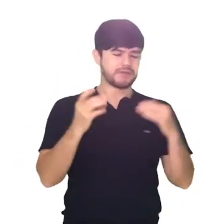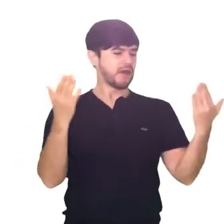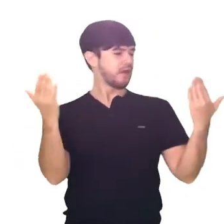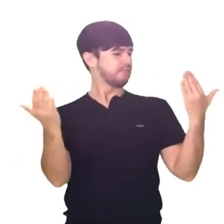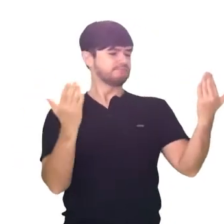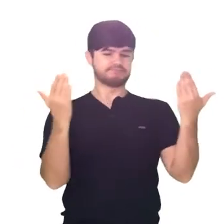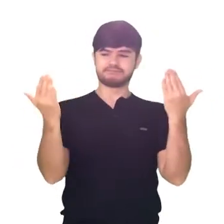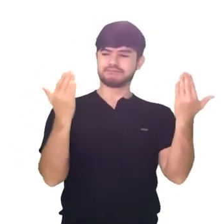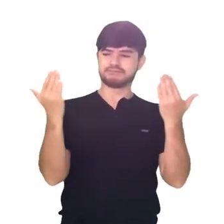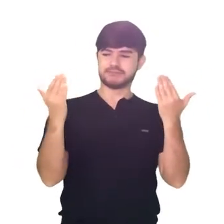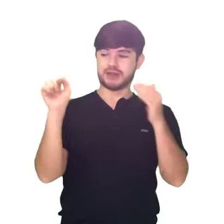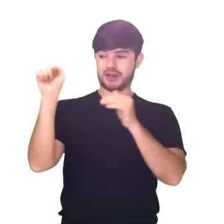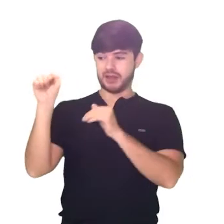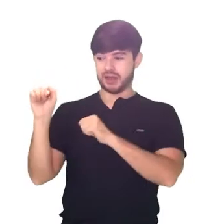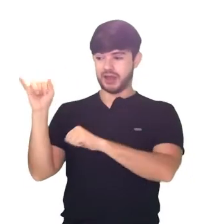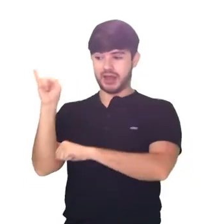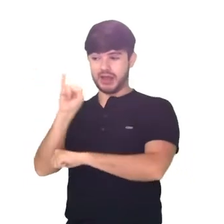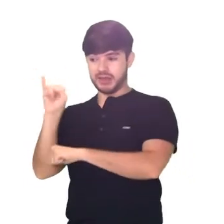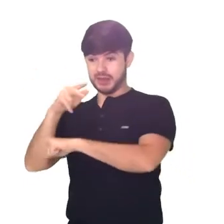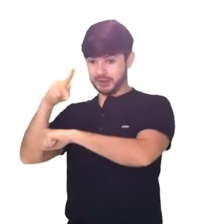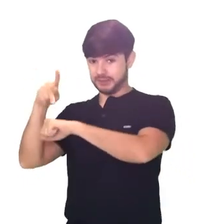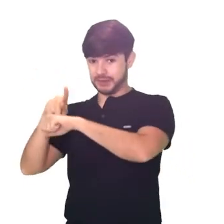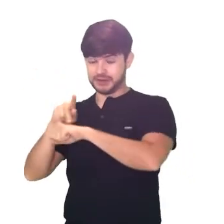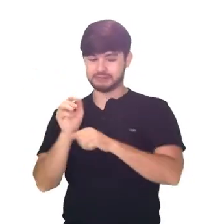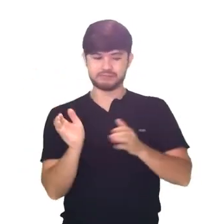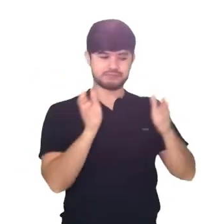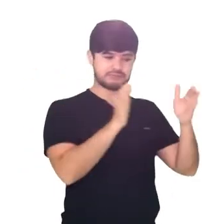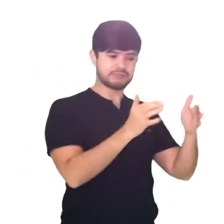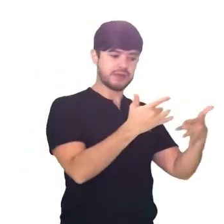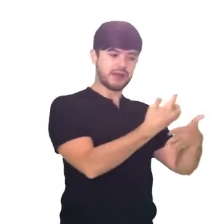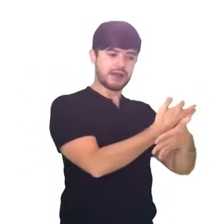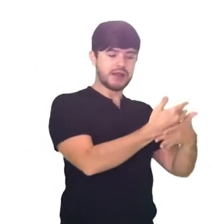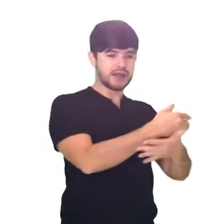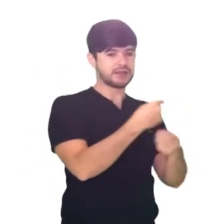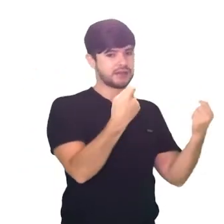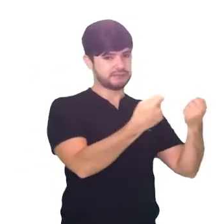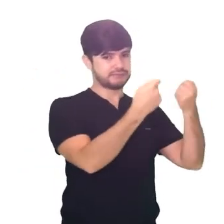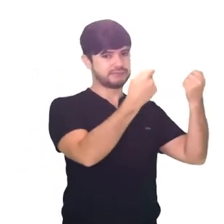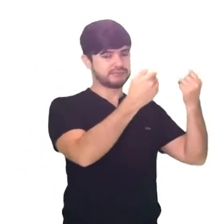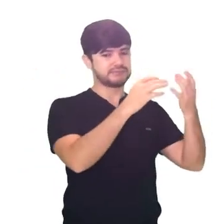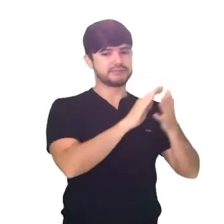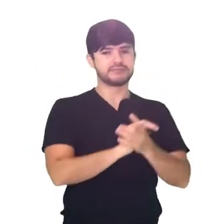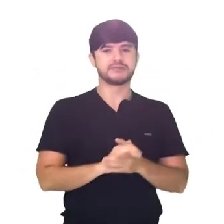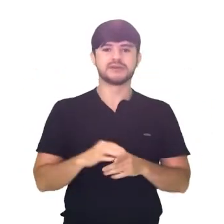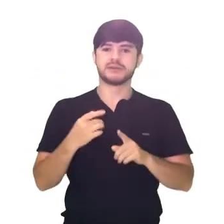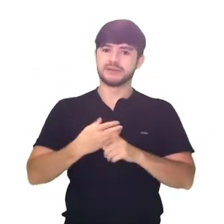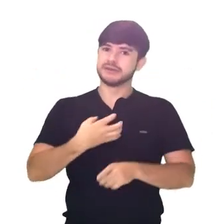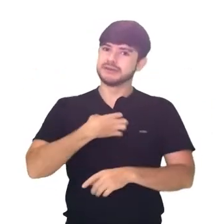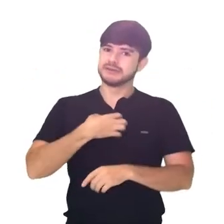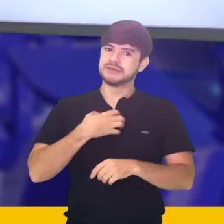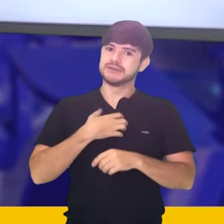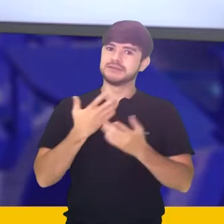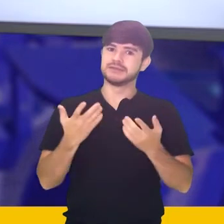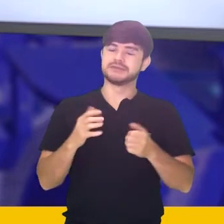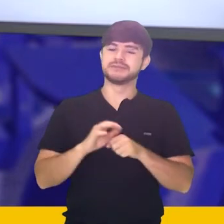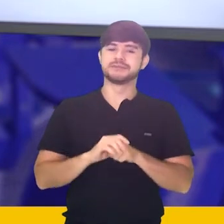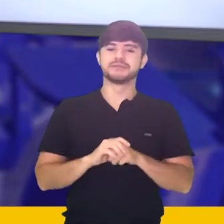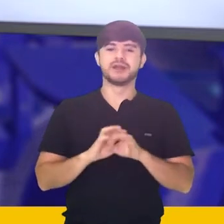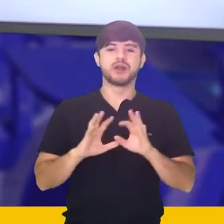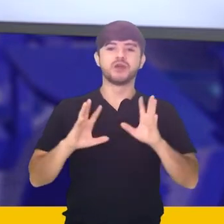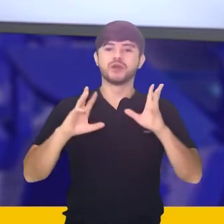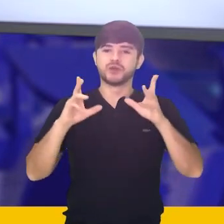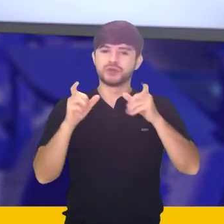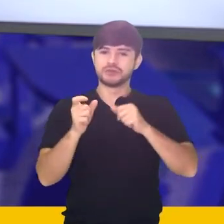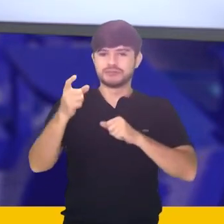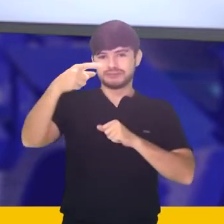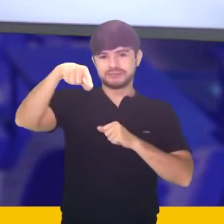Itália e Caruaru, e procurar refletir sobre as medidas que a gente tomou durante a nossa pandemia, que a gente está vivenciando, tá bom? Tudo isso aqui vai estar